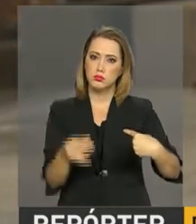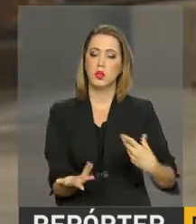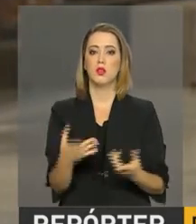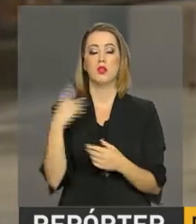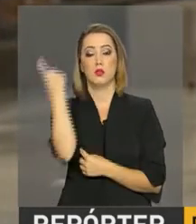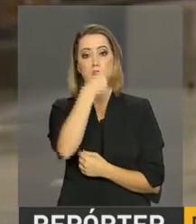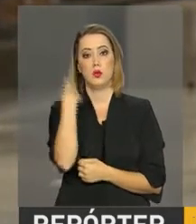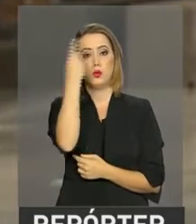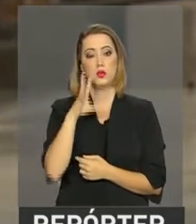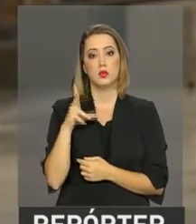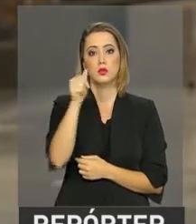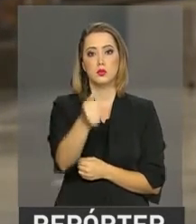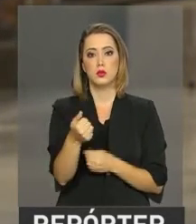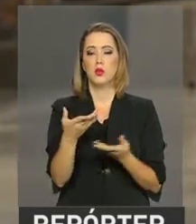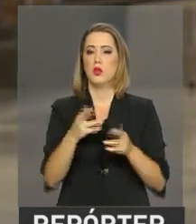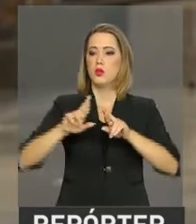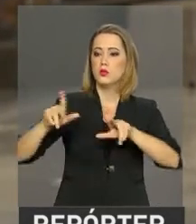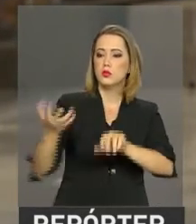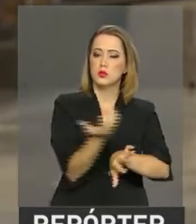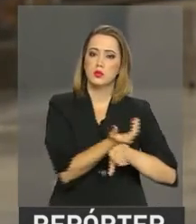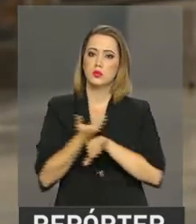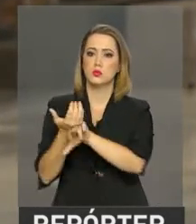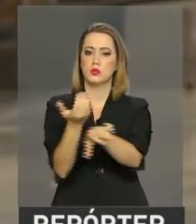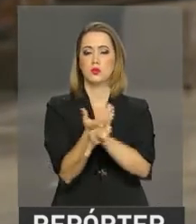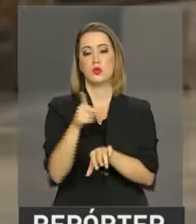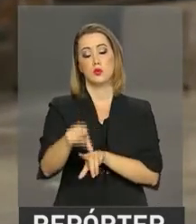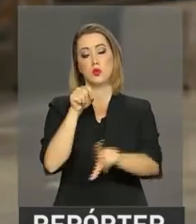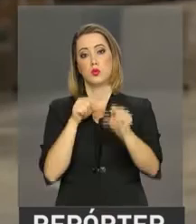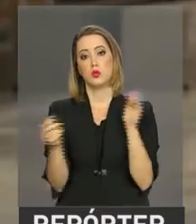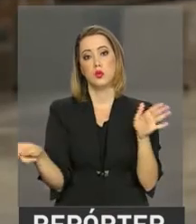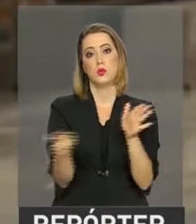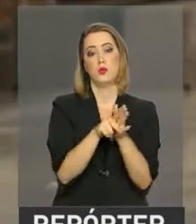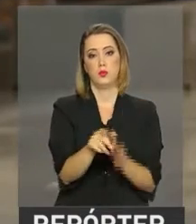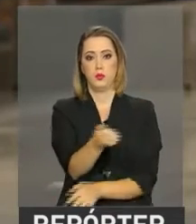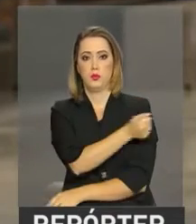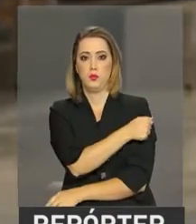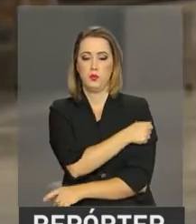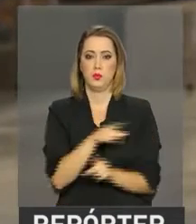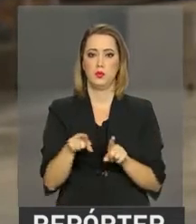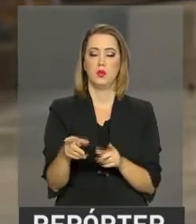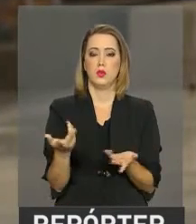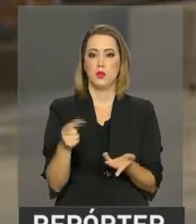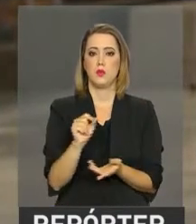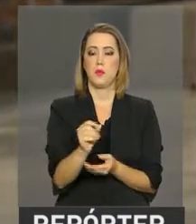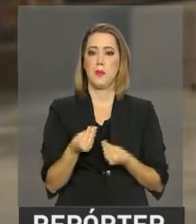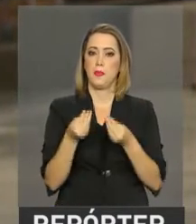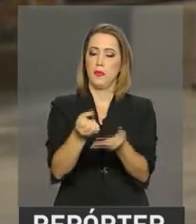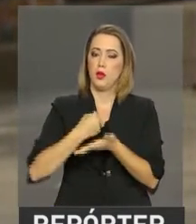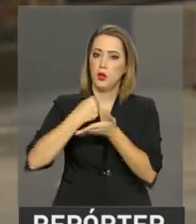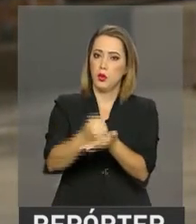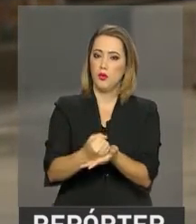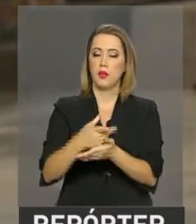integral fraxe utilizar a grade curricular de acordo com o perfil do aluno e oferecer formação profissional a medida já foi